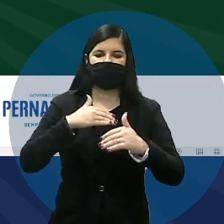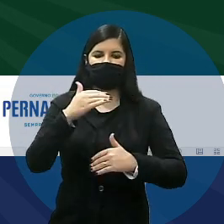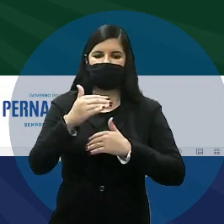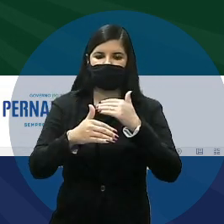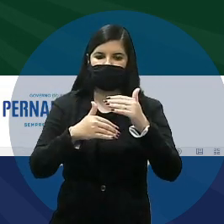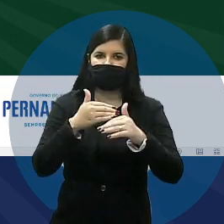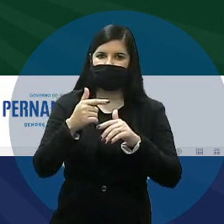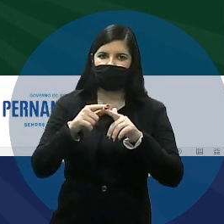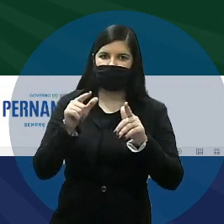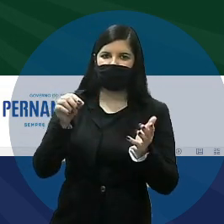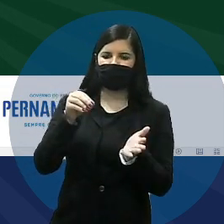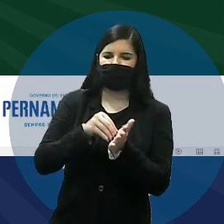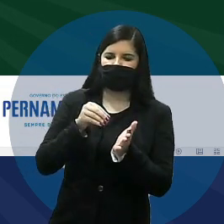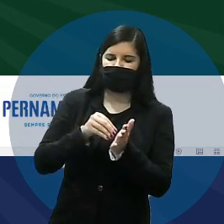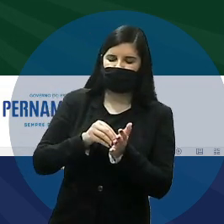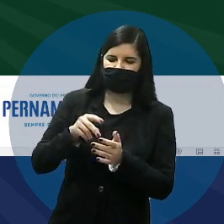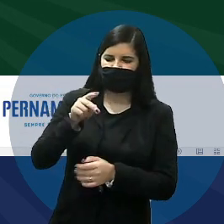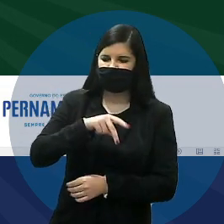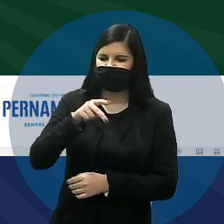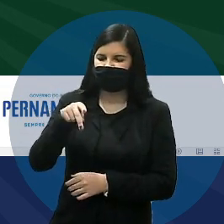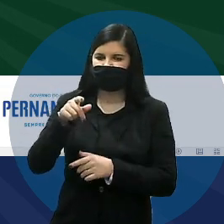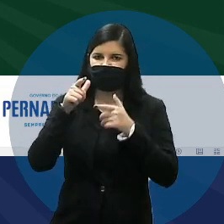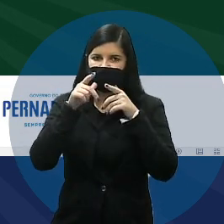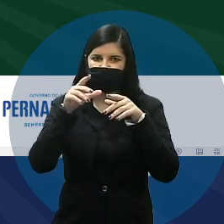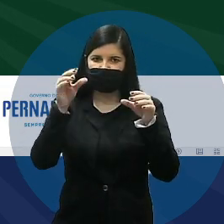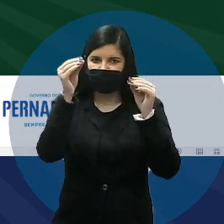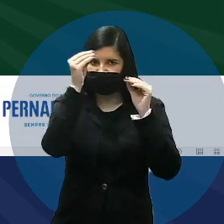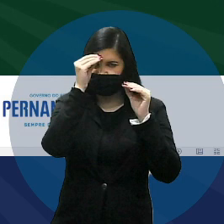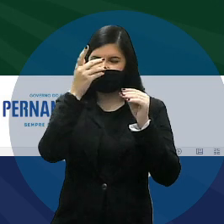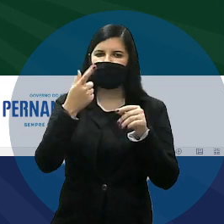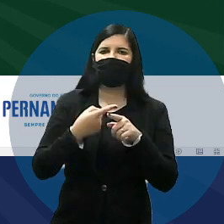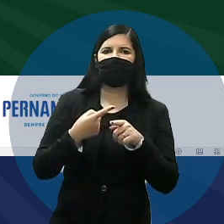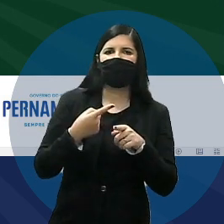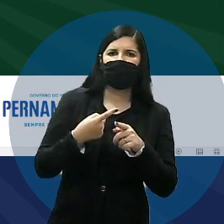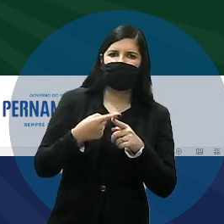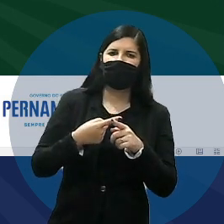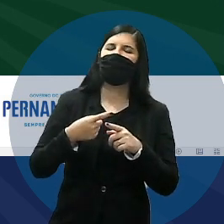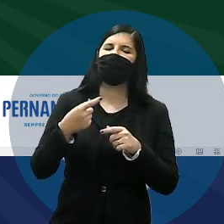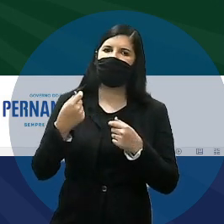falava com o professor de linguagem, porque pensava bem, era uma coisa muito mais